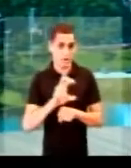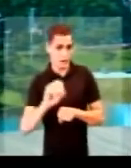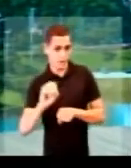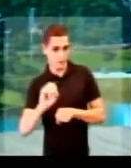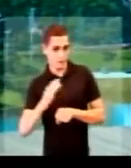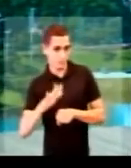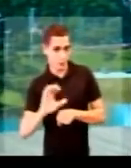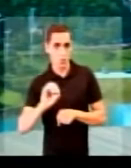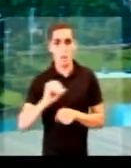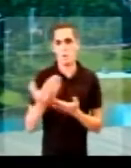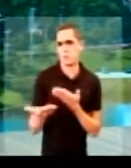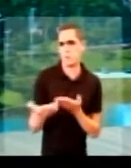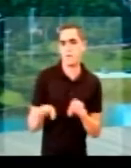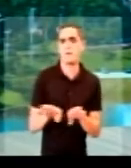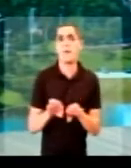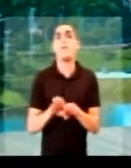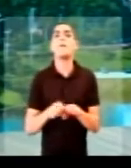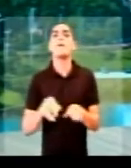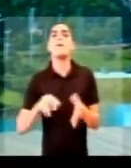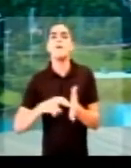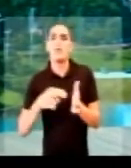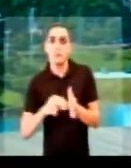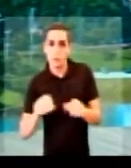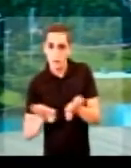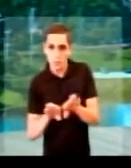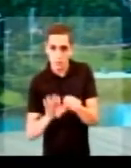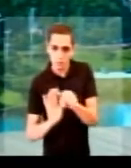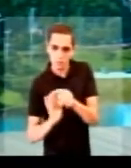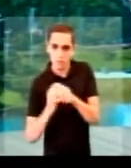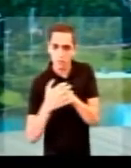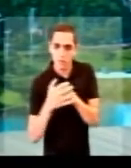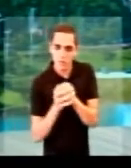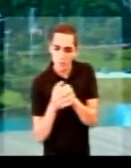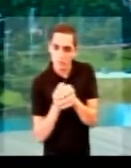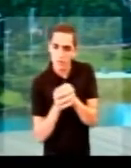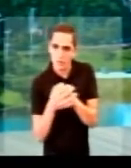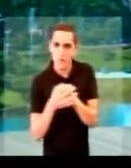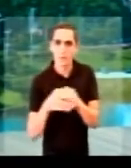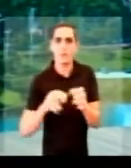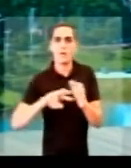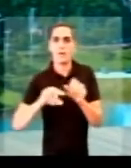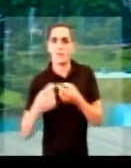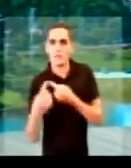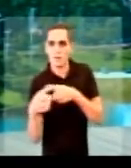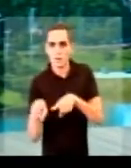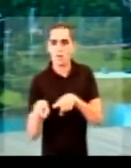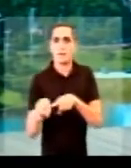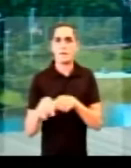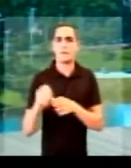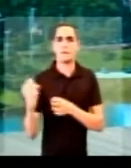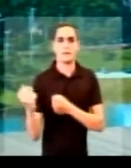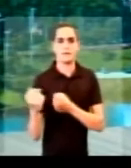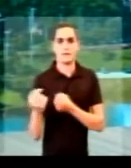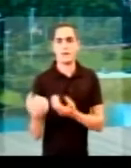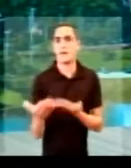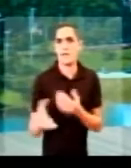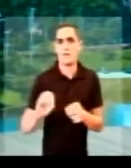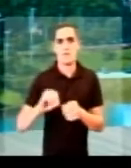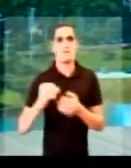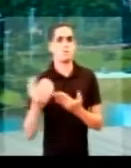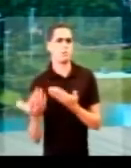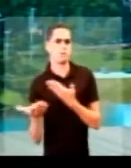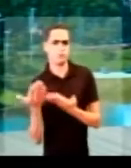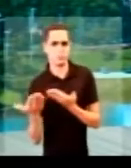proteção contra a doença grave e doença moderada, que é a doença que leva à hospitalização, é quase